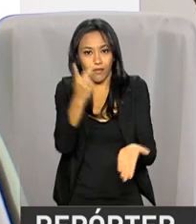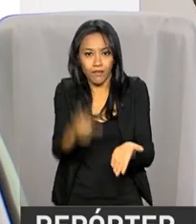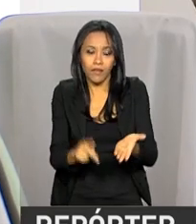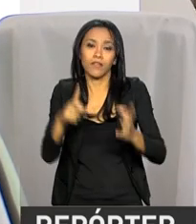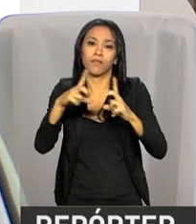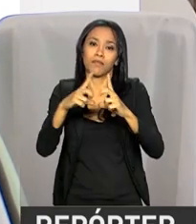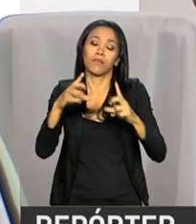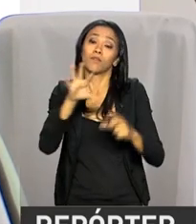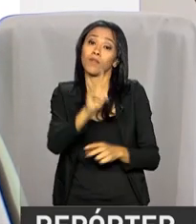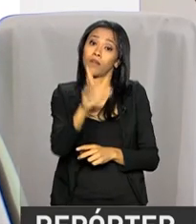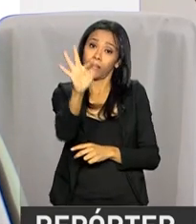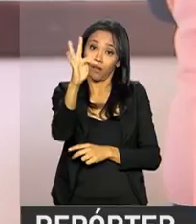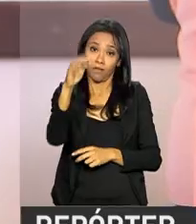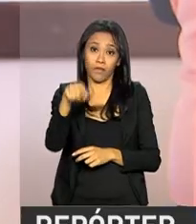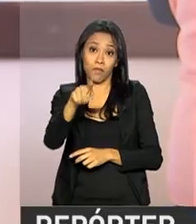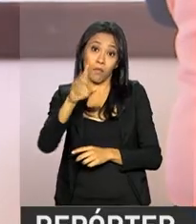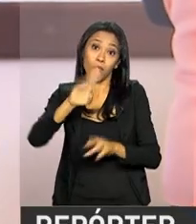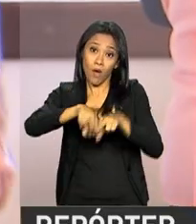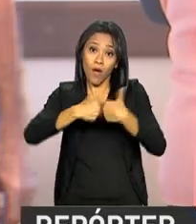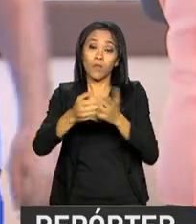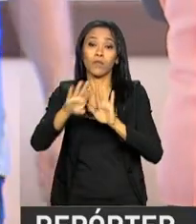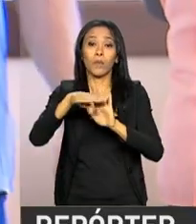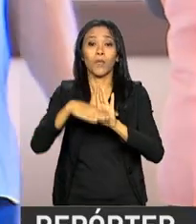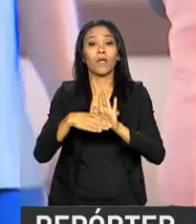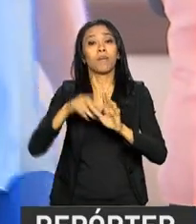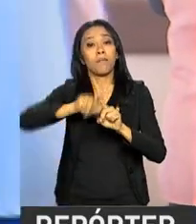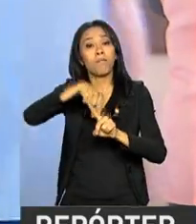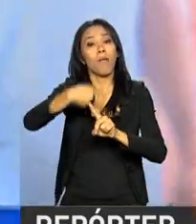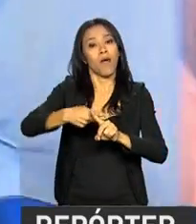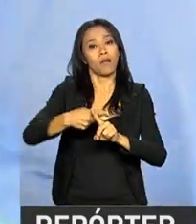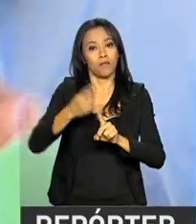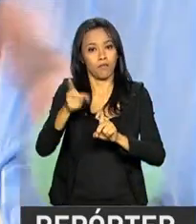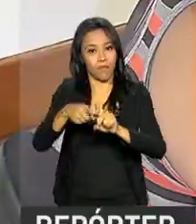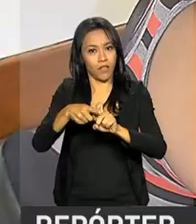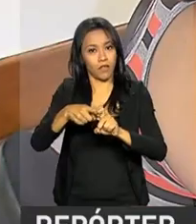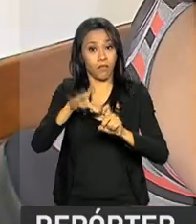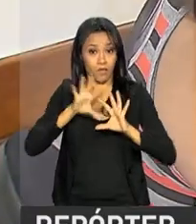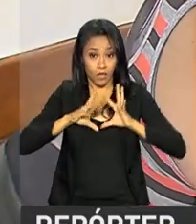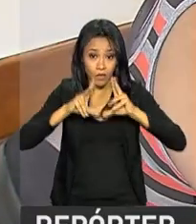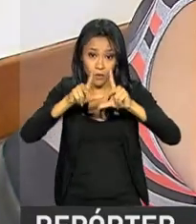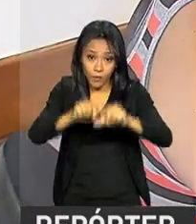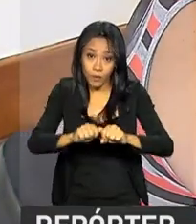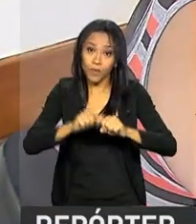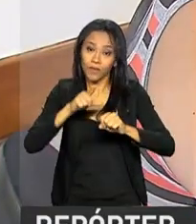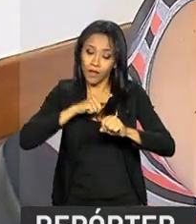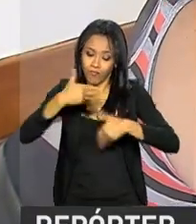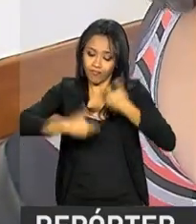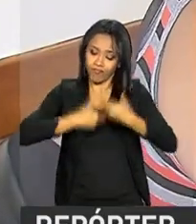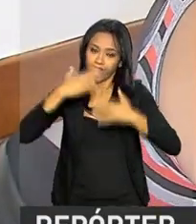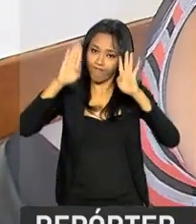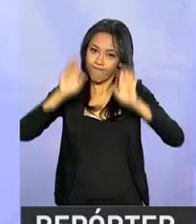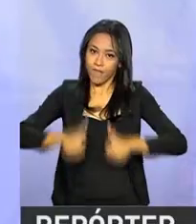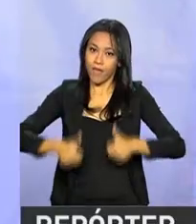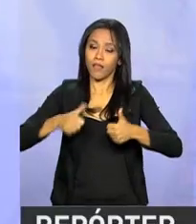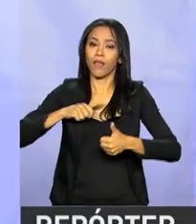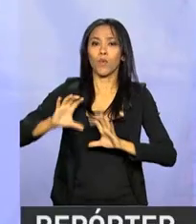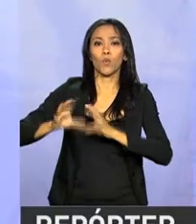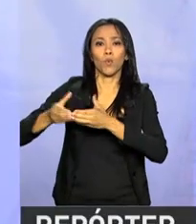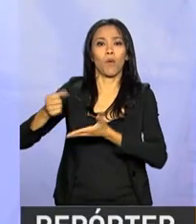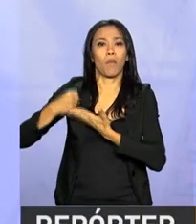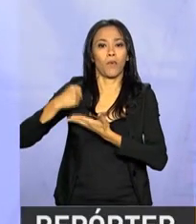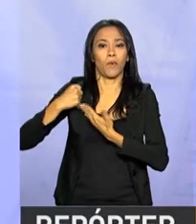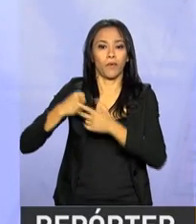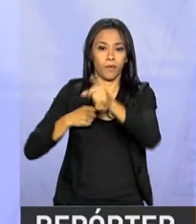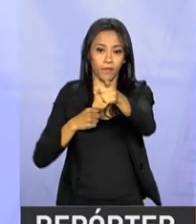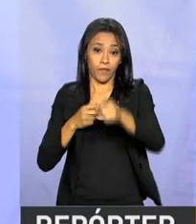federal pelo mais médicos e para que a população seja bem atendida eles contam com uma equipe de apoio o território